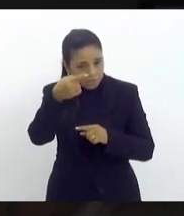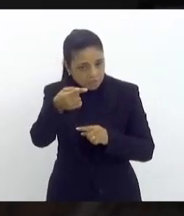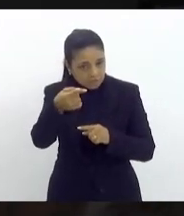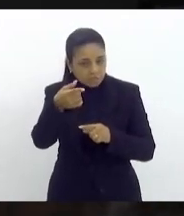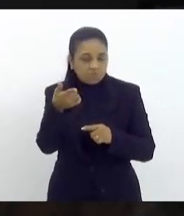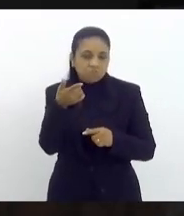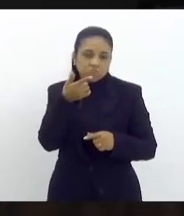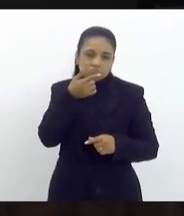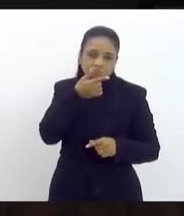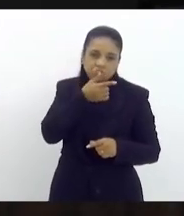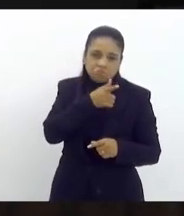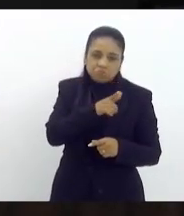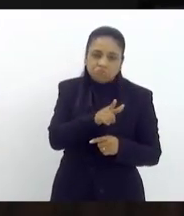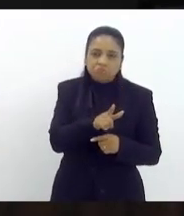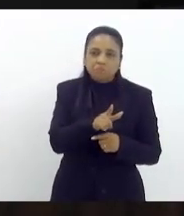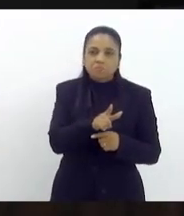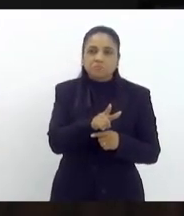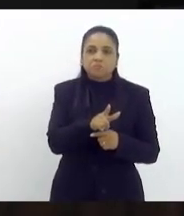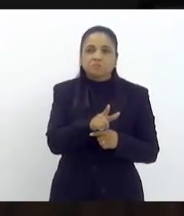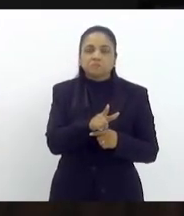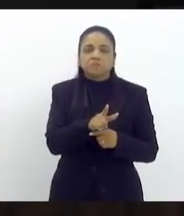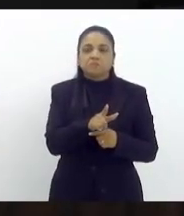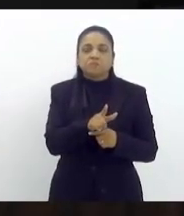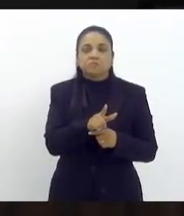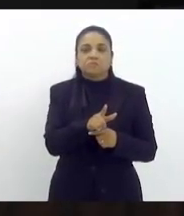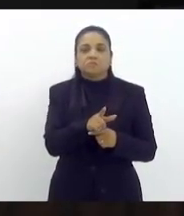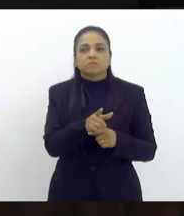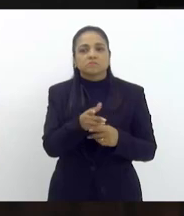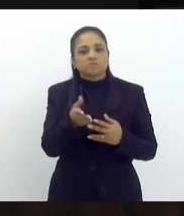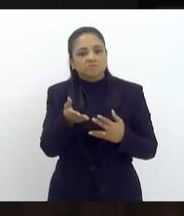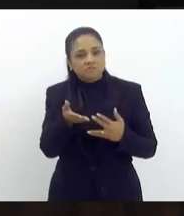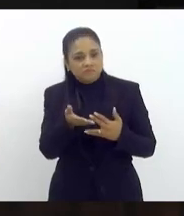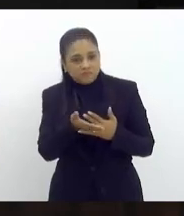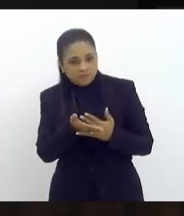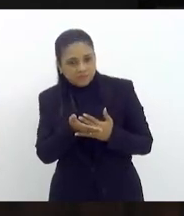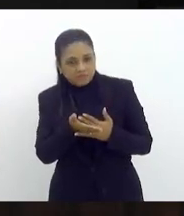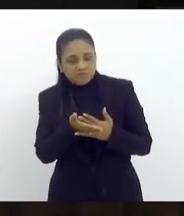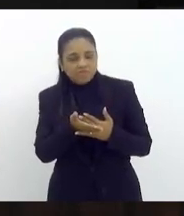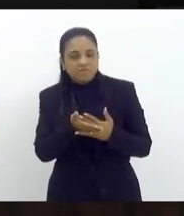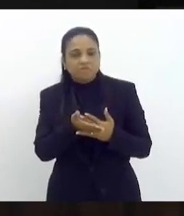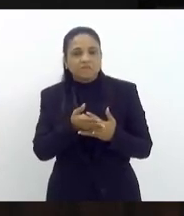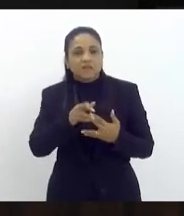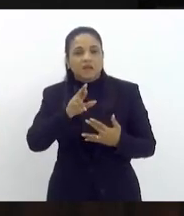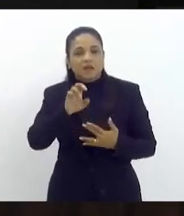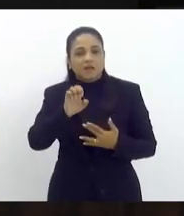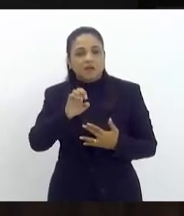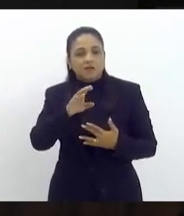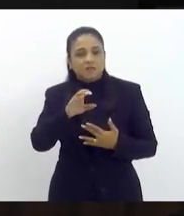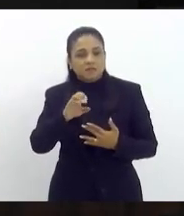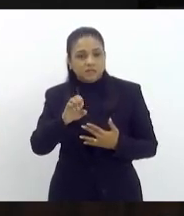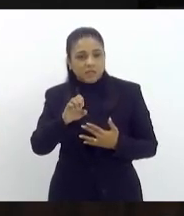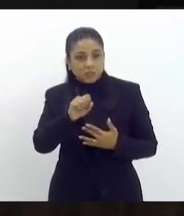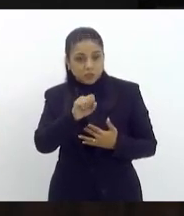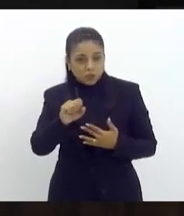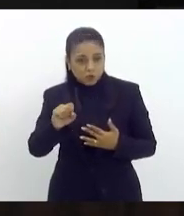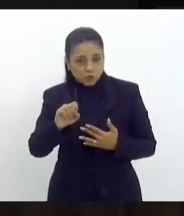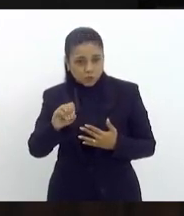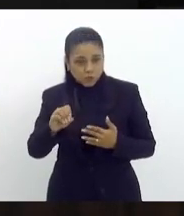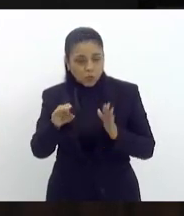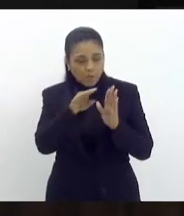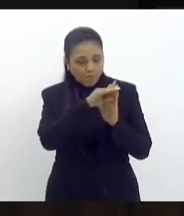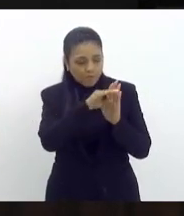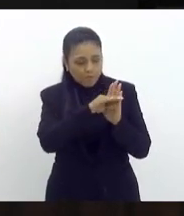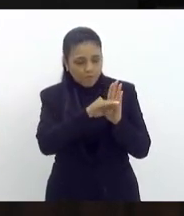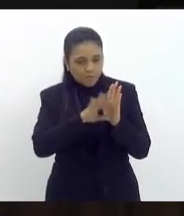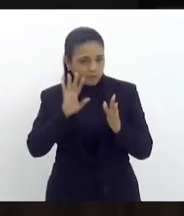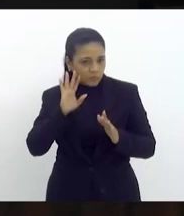entrar no nosso recesso com a pauta bem limpa sem pendência no sentido